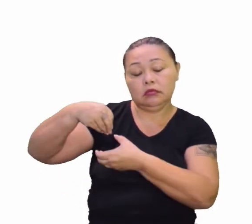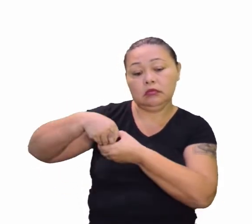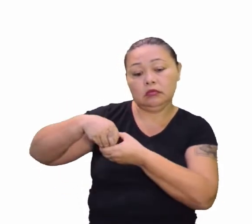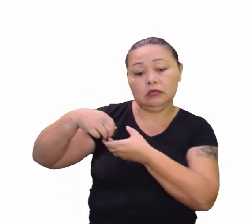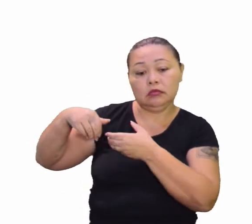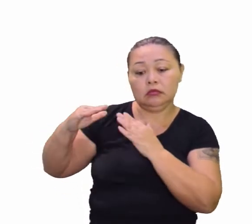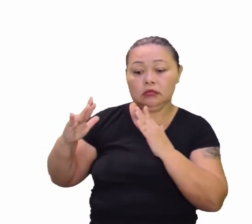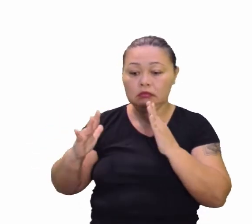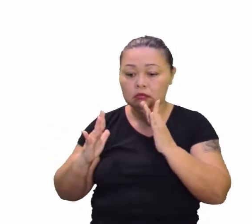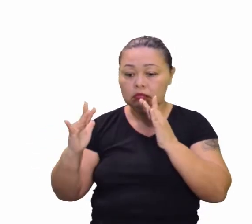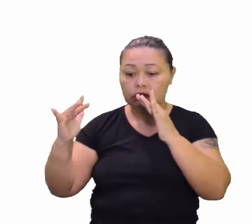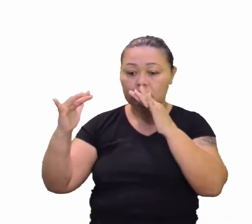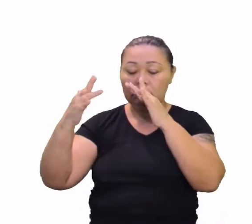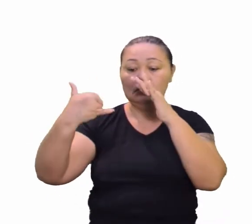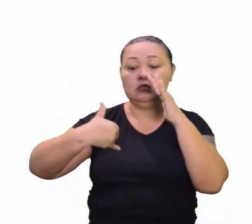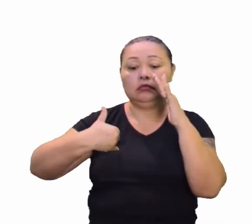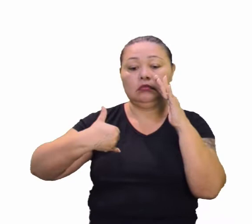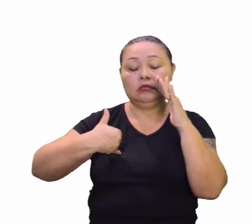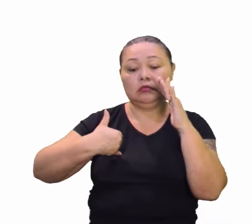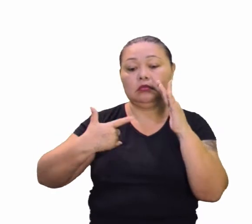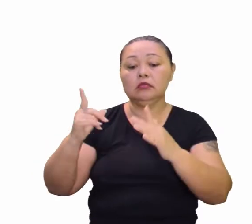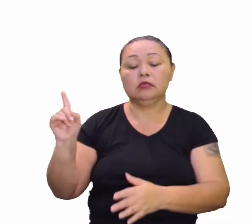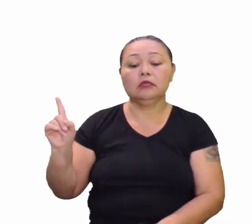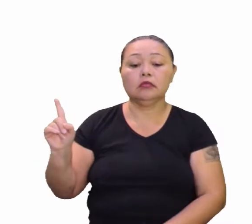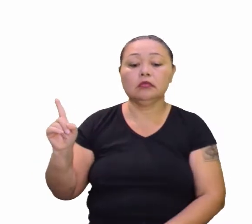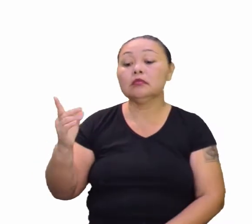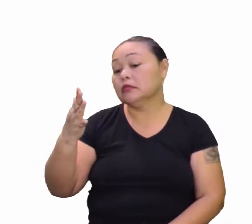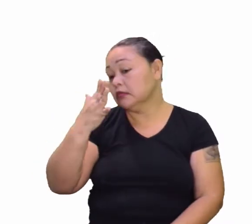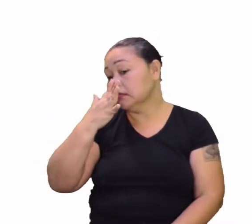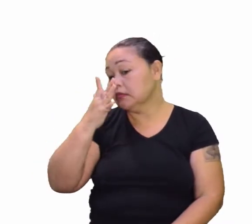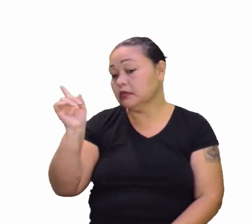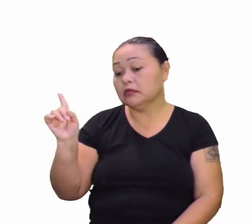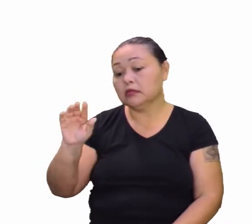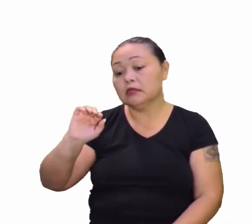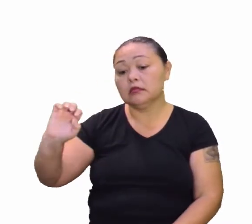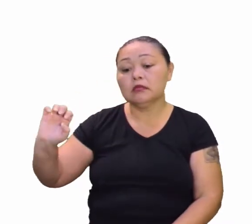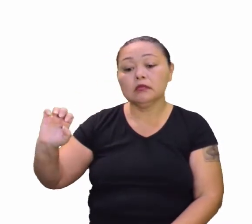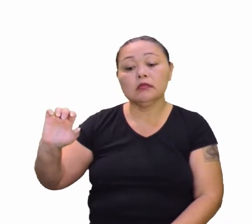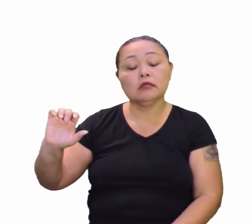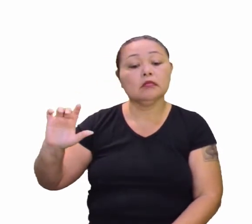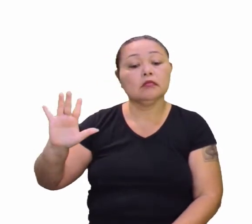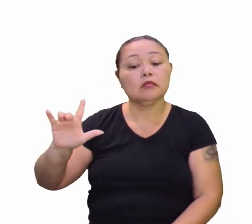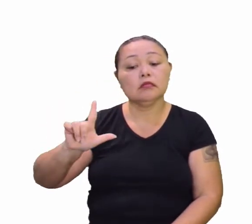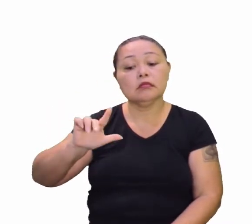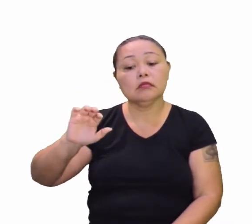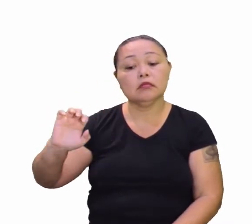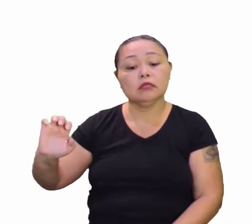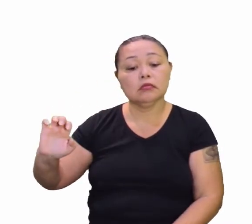da pirâmide etária, do lado esquerdo aqui a gente consegue observar a população